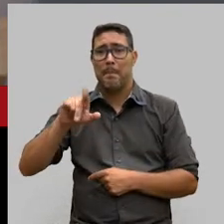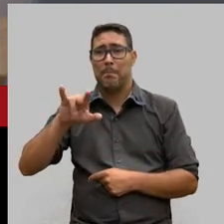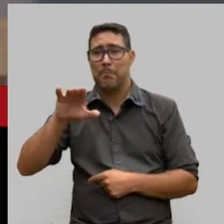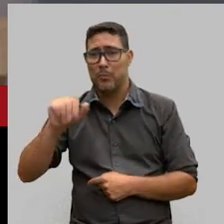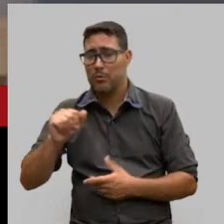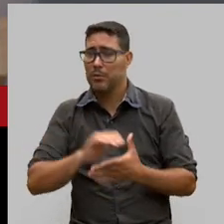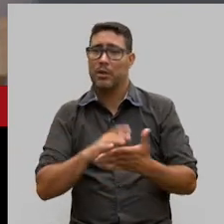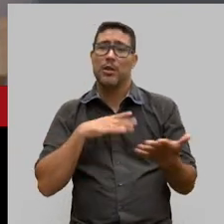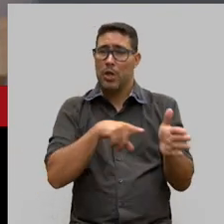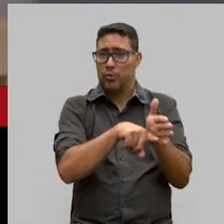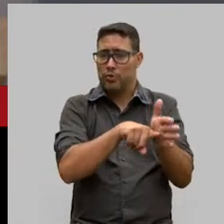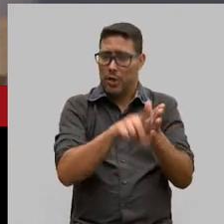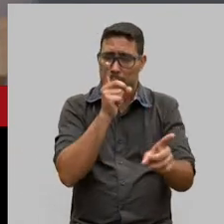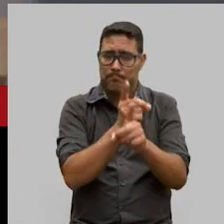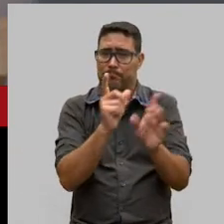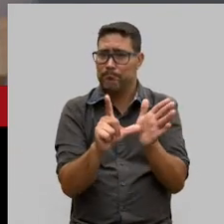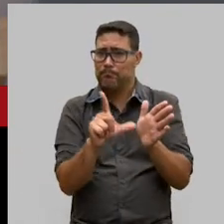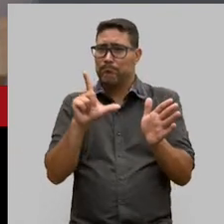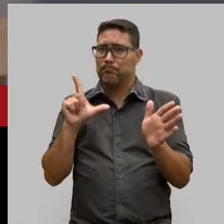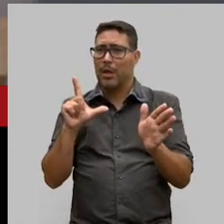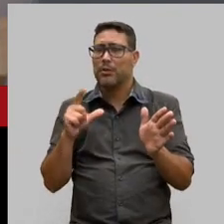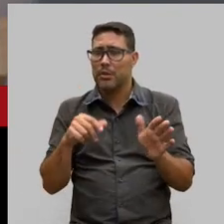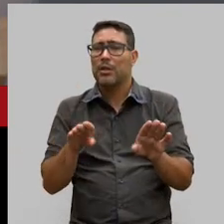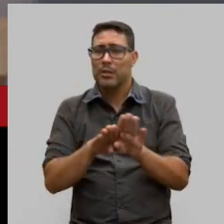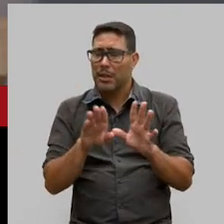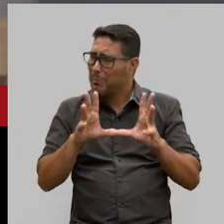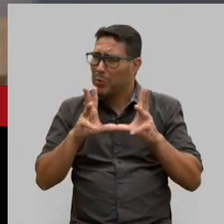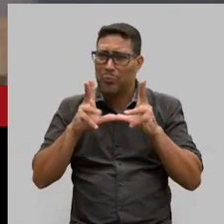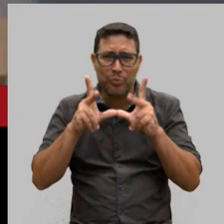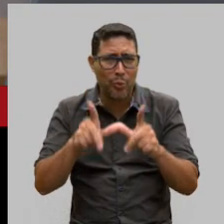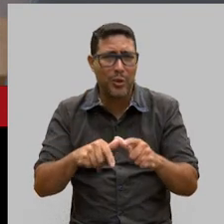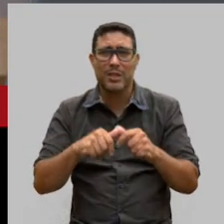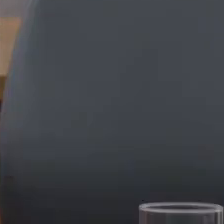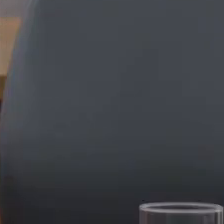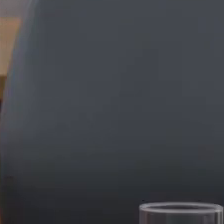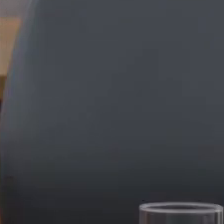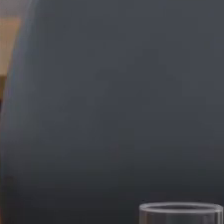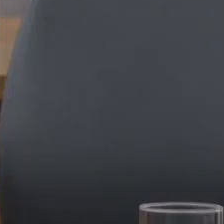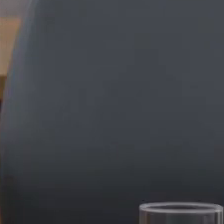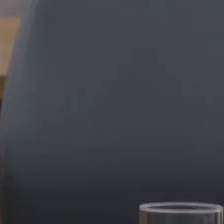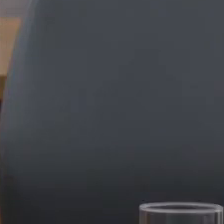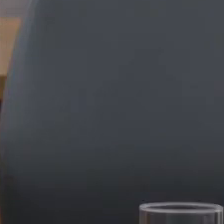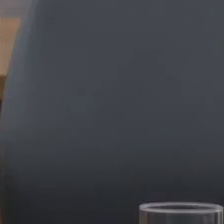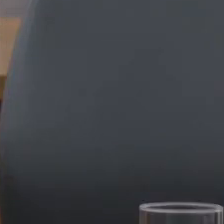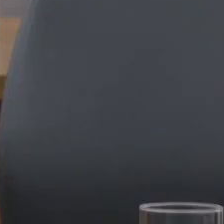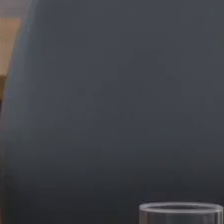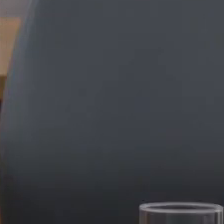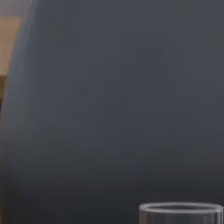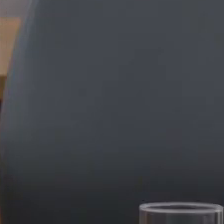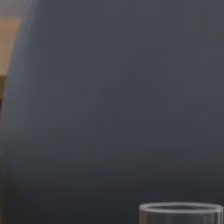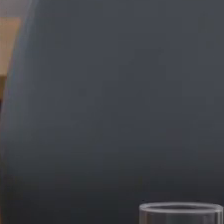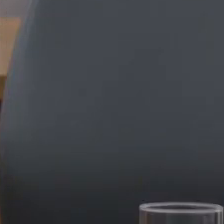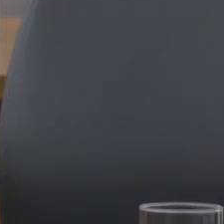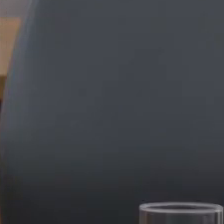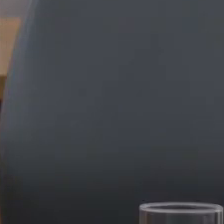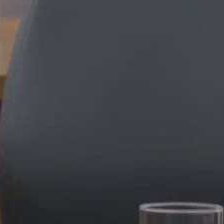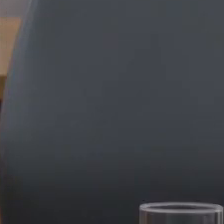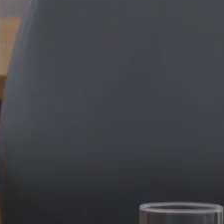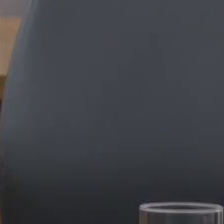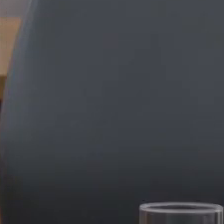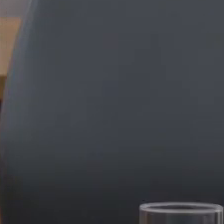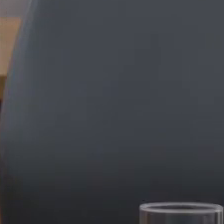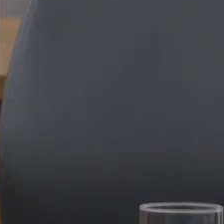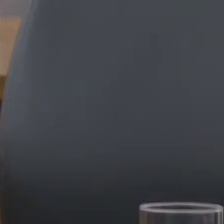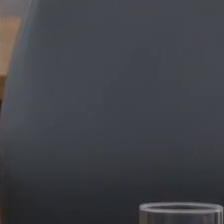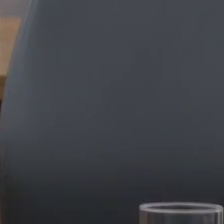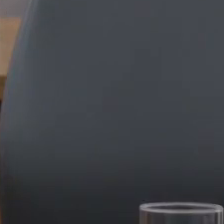precoce garantir todas as terapias o estado brasileiro tem que dar conta é uma desmoralização de um estado do tamanho do